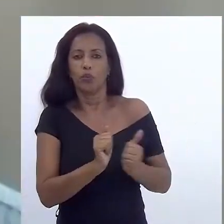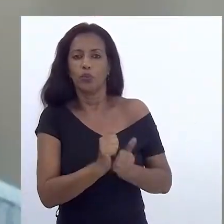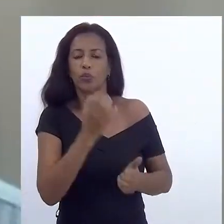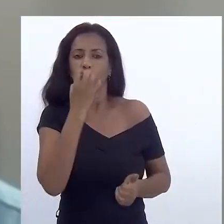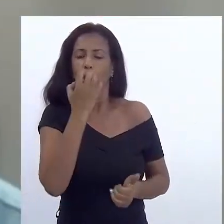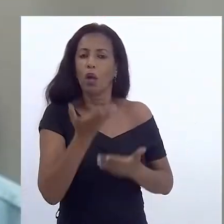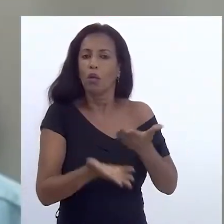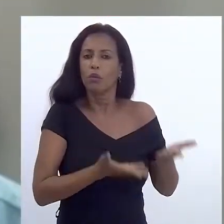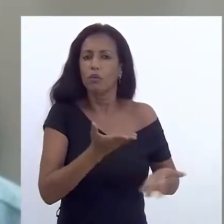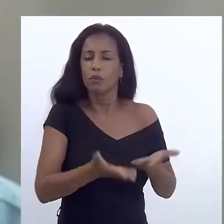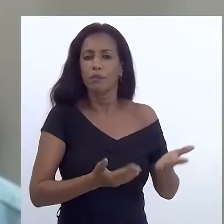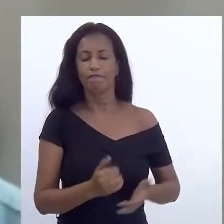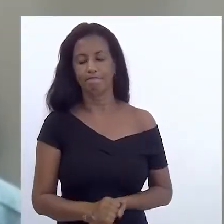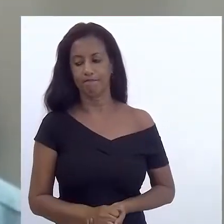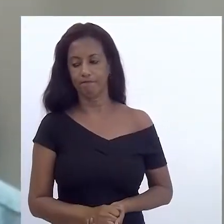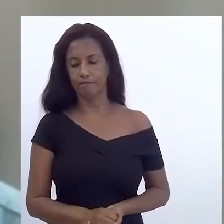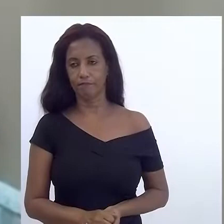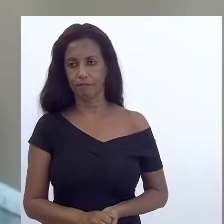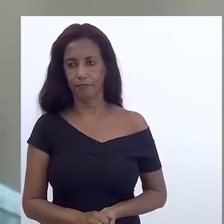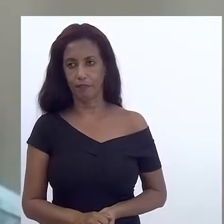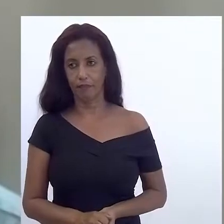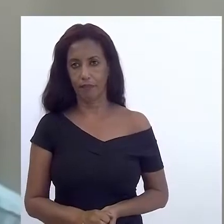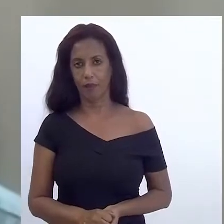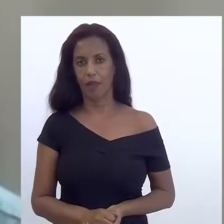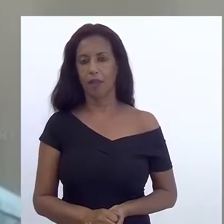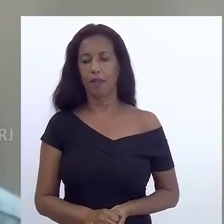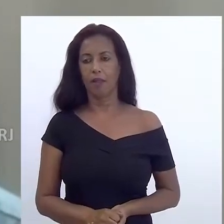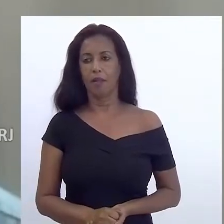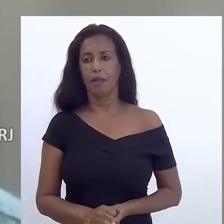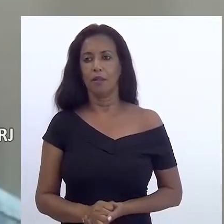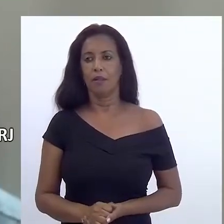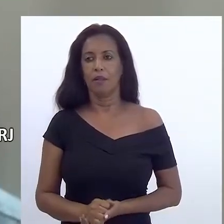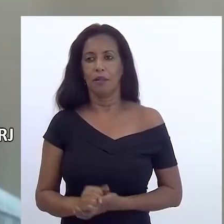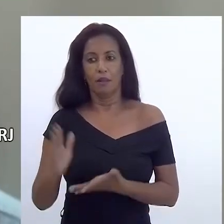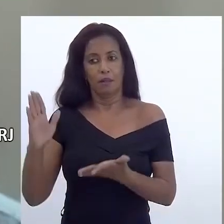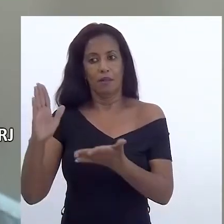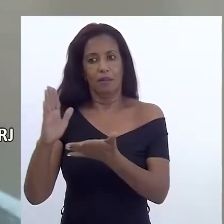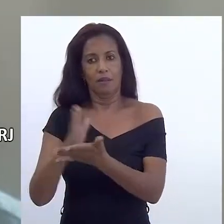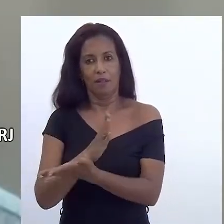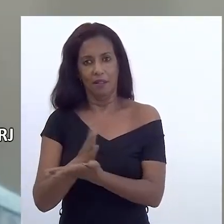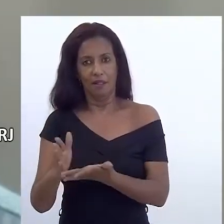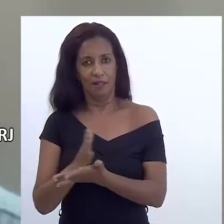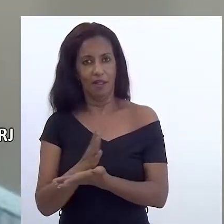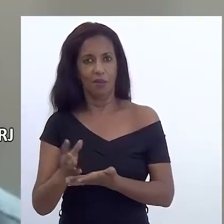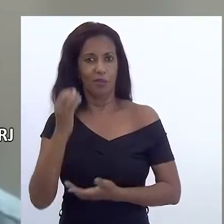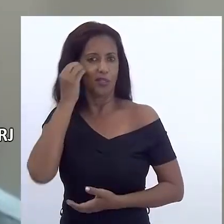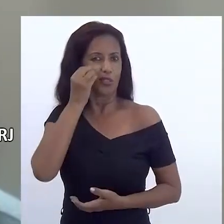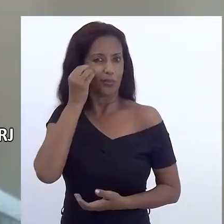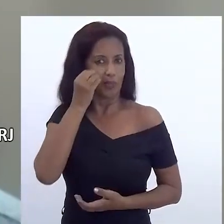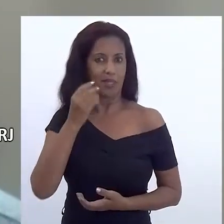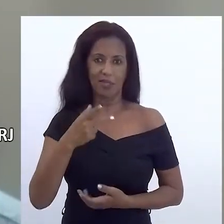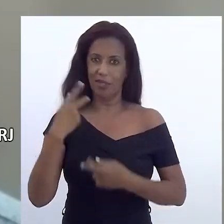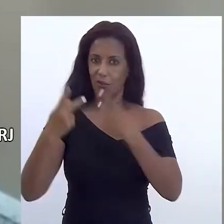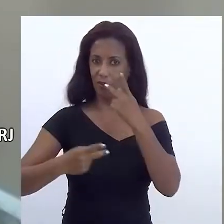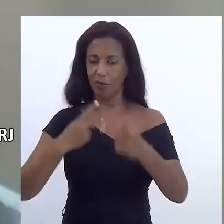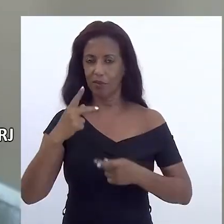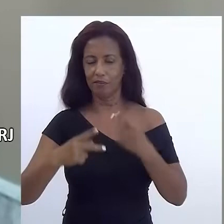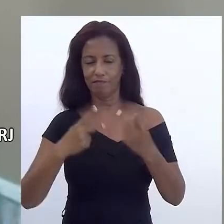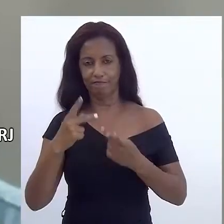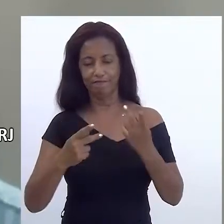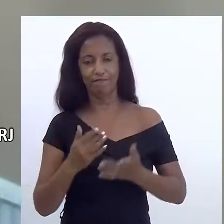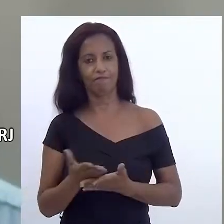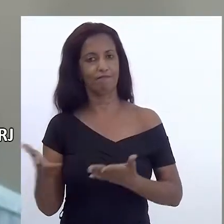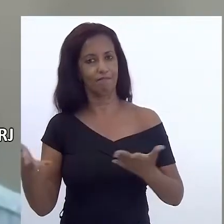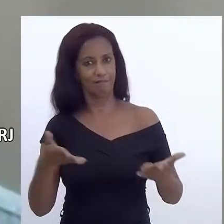no tratamento? Certo. Até levando em conta que alguns têm esse receio. Tá? Então, a experiência que eu posso relatar, por exemplo,